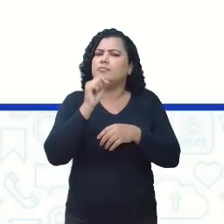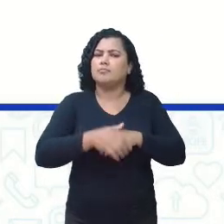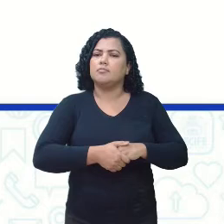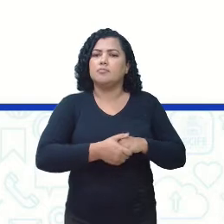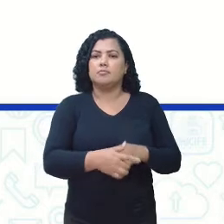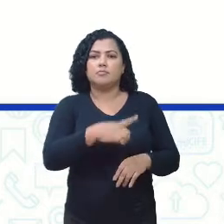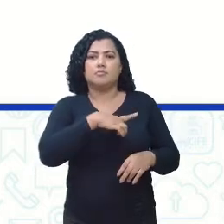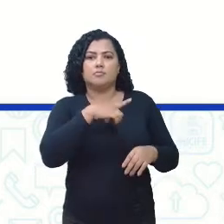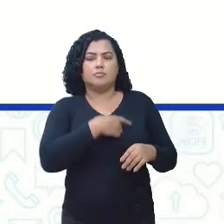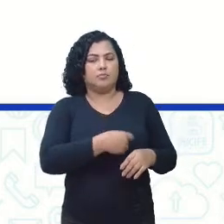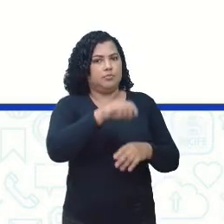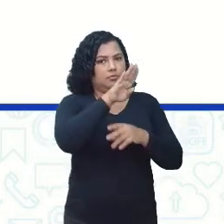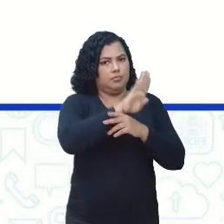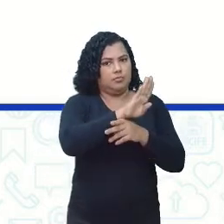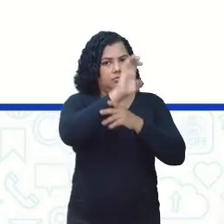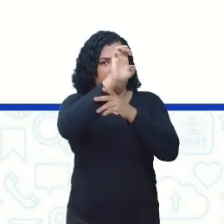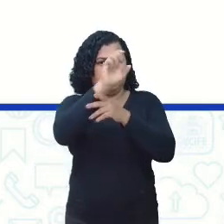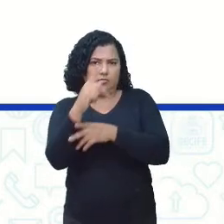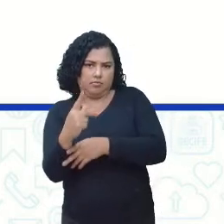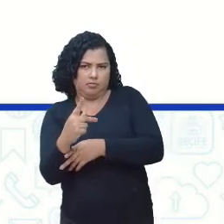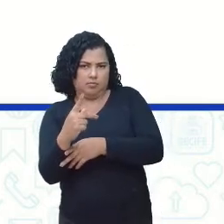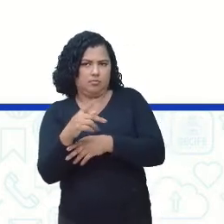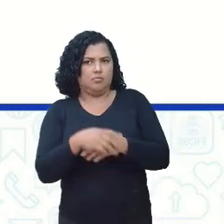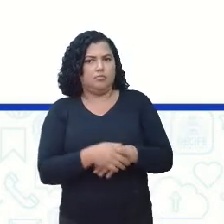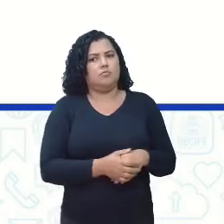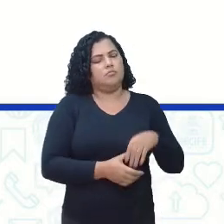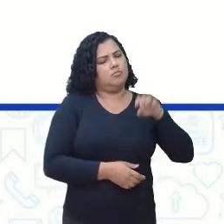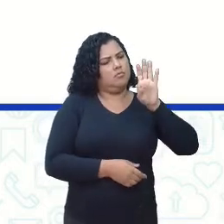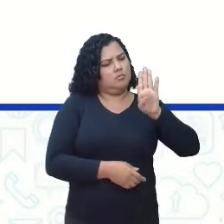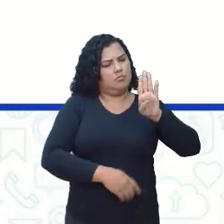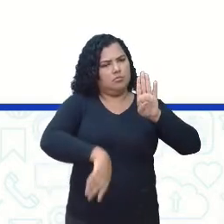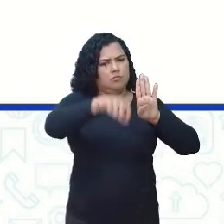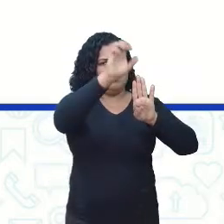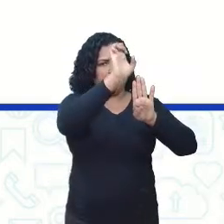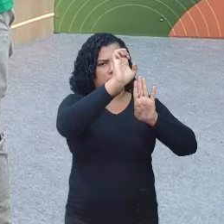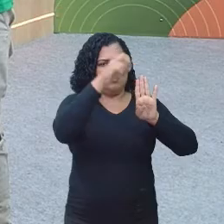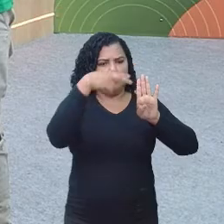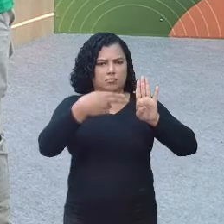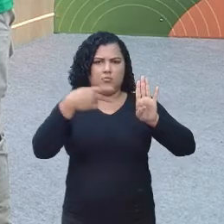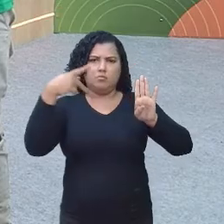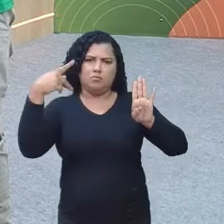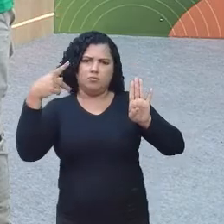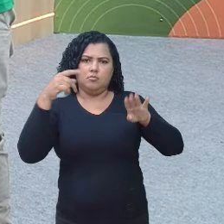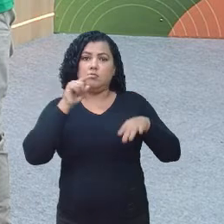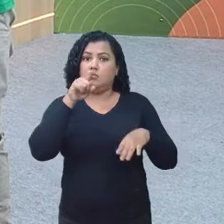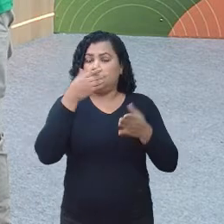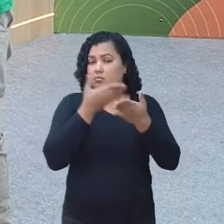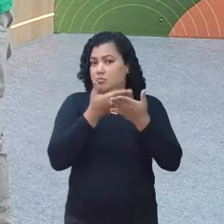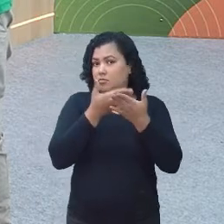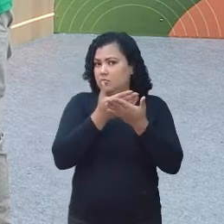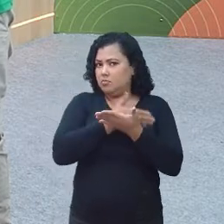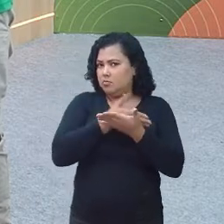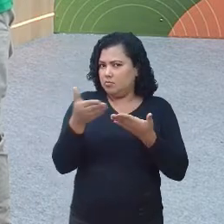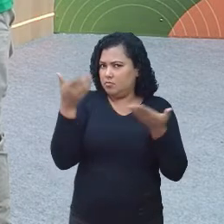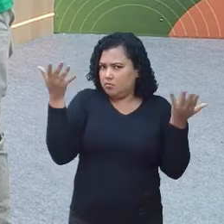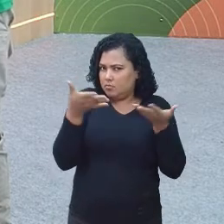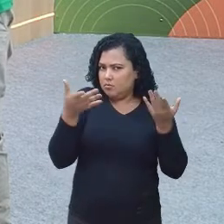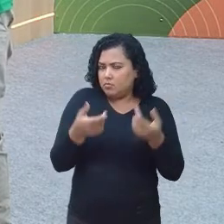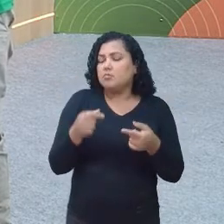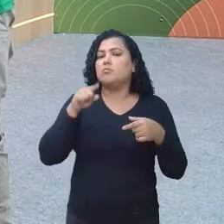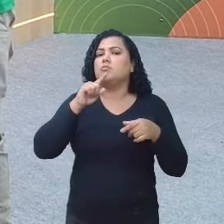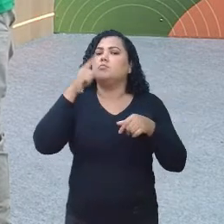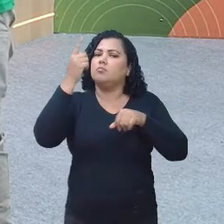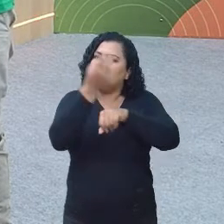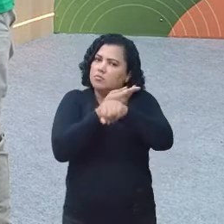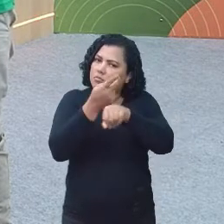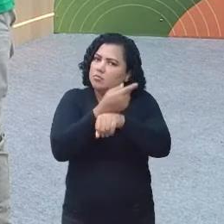tenho ali, né, B é igual a P. O que seria isso, né? Se você está pegando essa aula agora, procura lá no nosso canal a aula